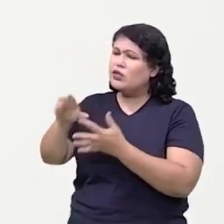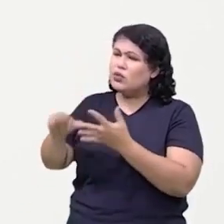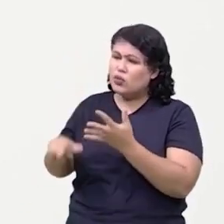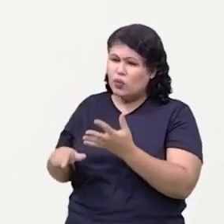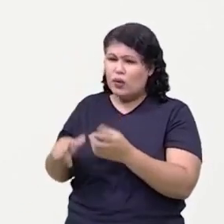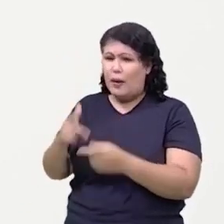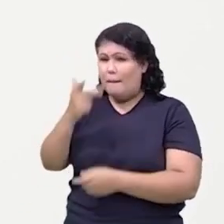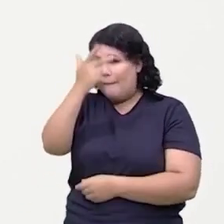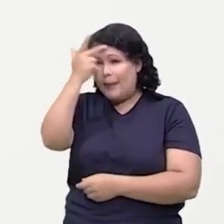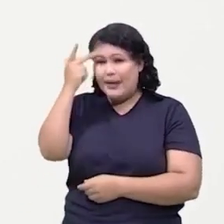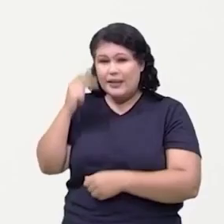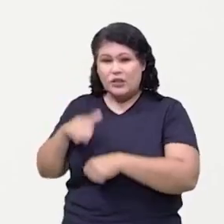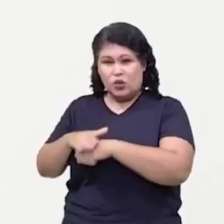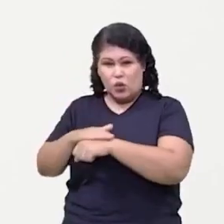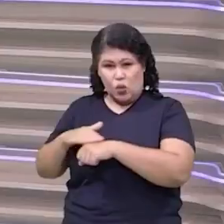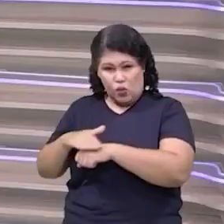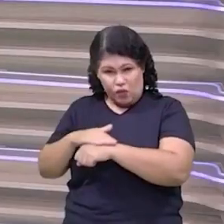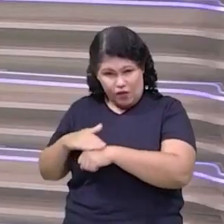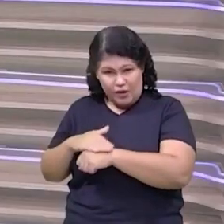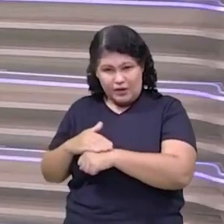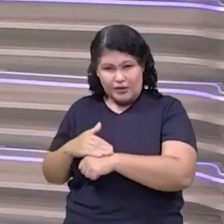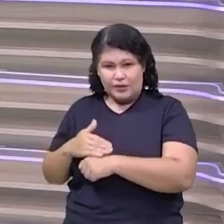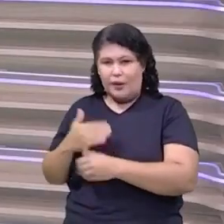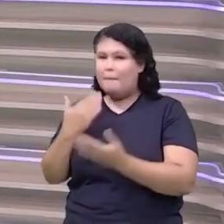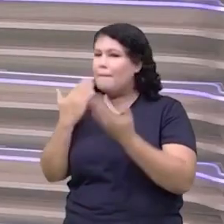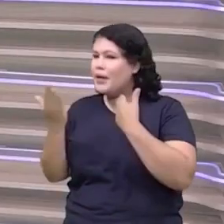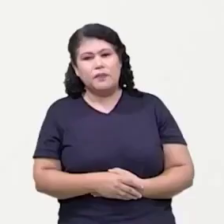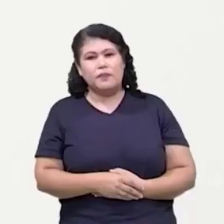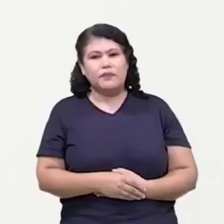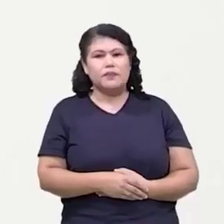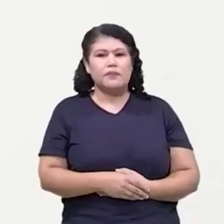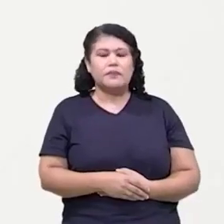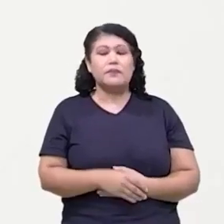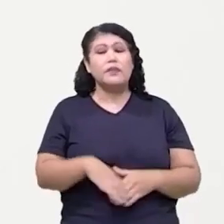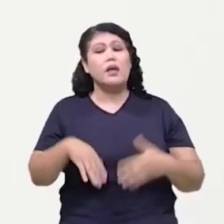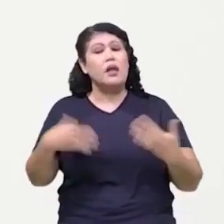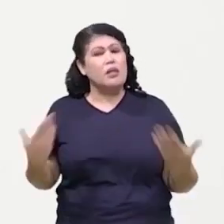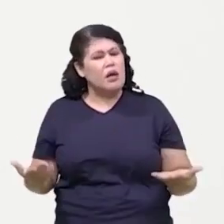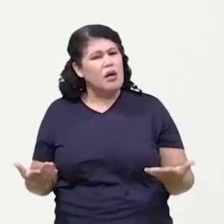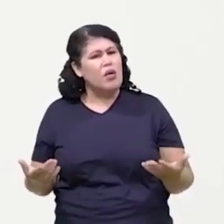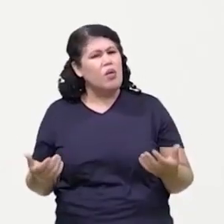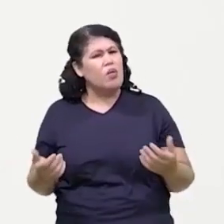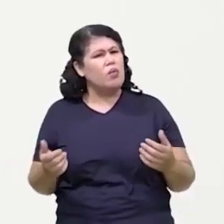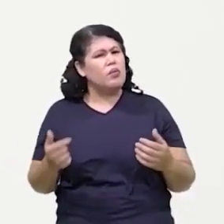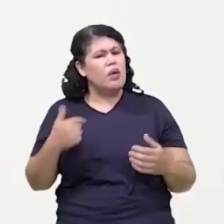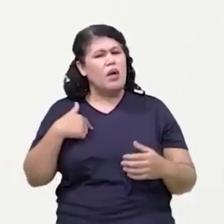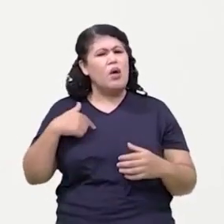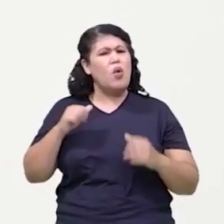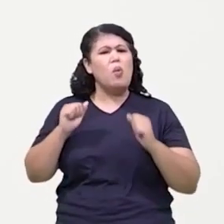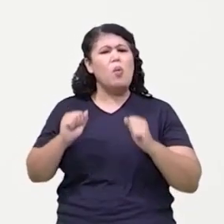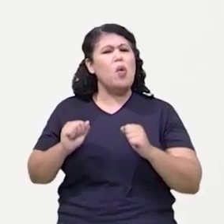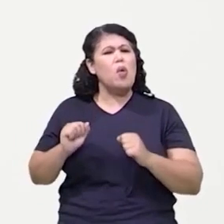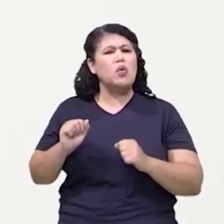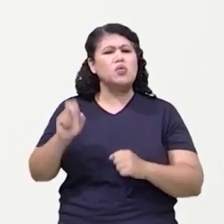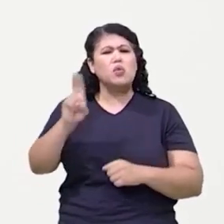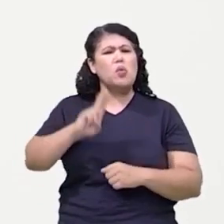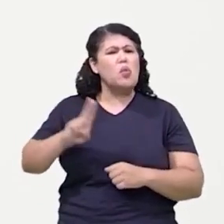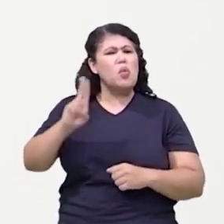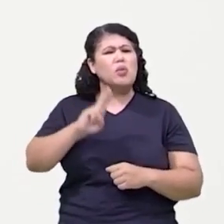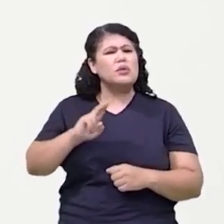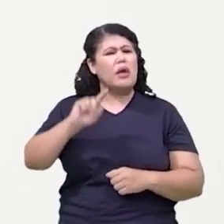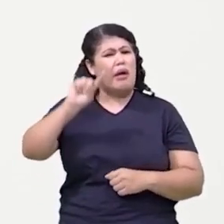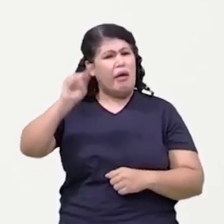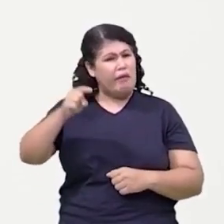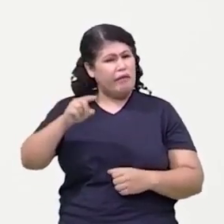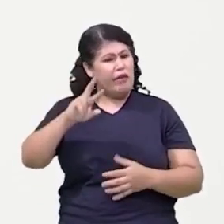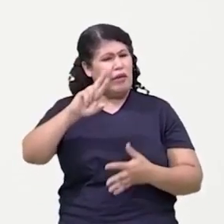mamãe, faça o jantar. Alguma coisa dessa natureza. Então, eu posso ter vários outros exemplos,